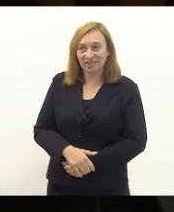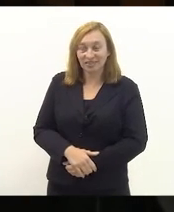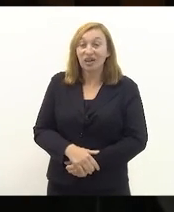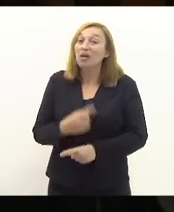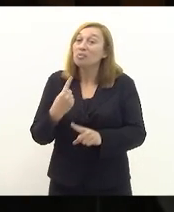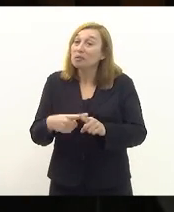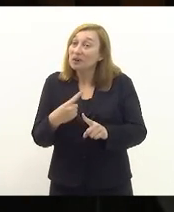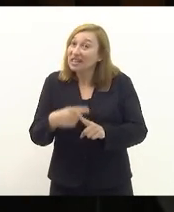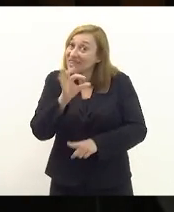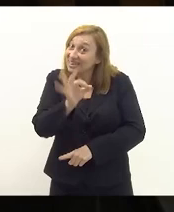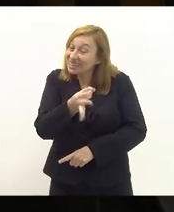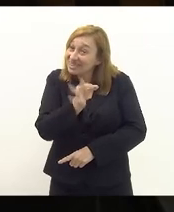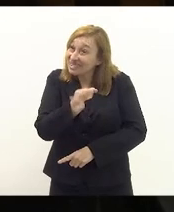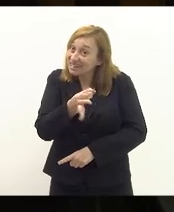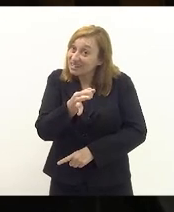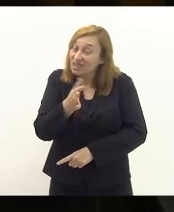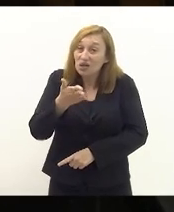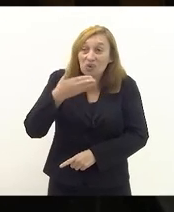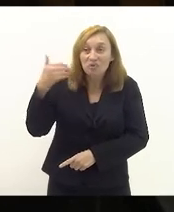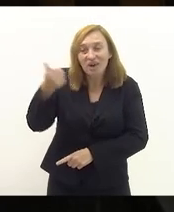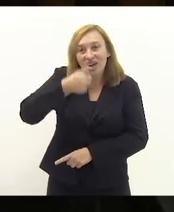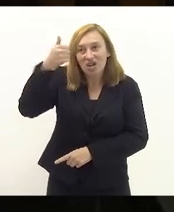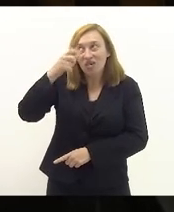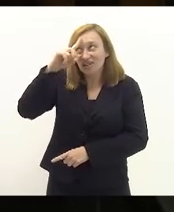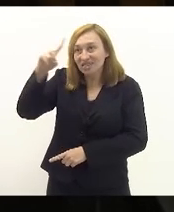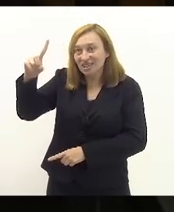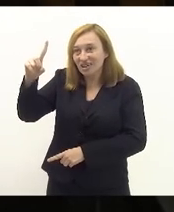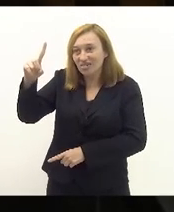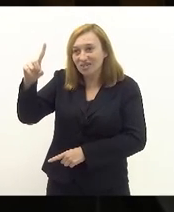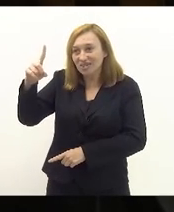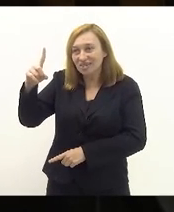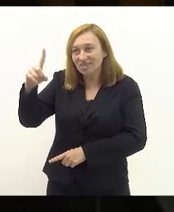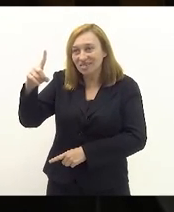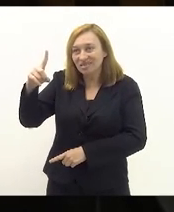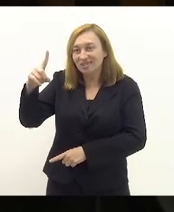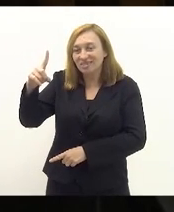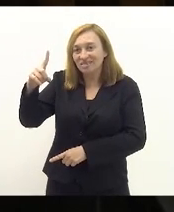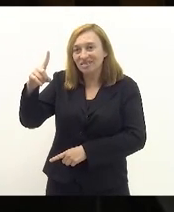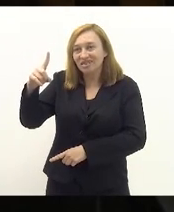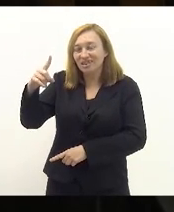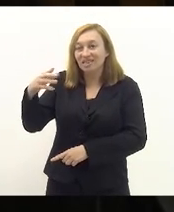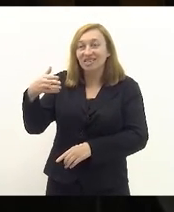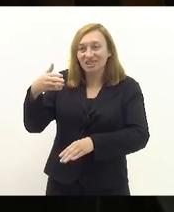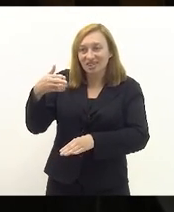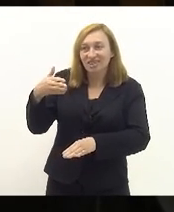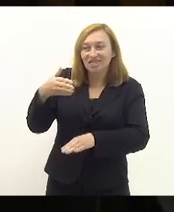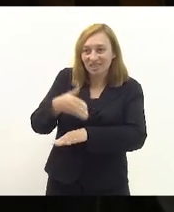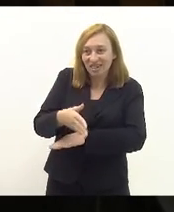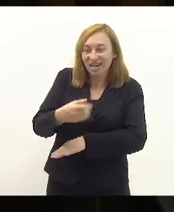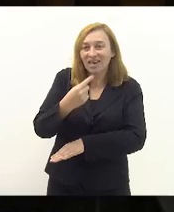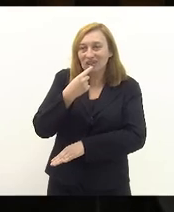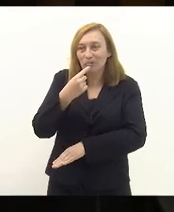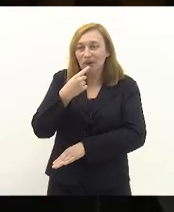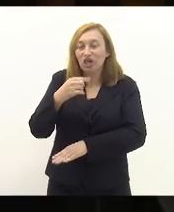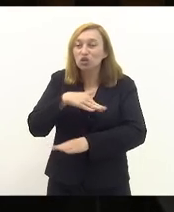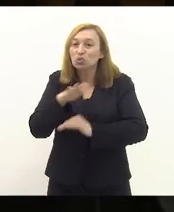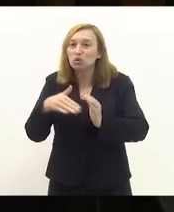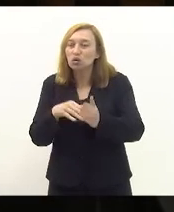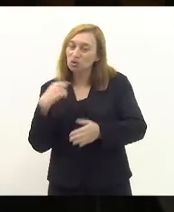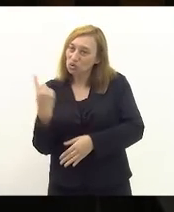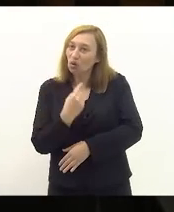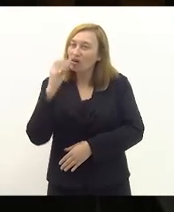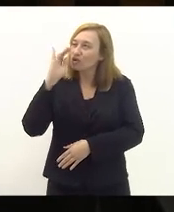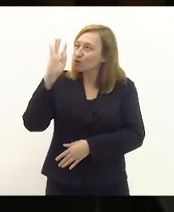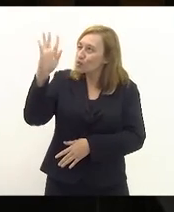é porque na certeza que o melhor de Deus Ainda Está Por Vir Todos nós temos um sonho mas dentro desse